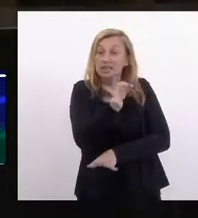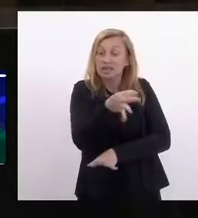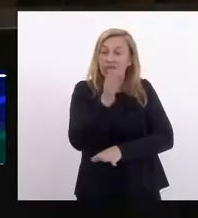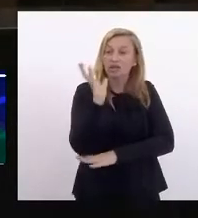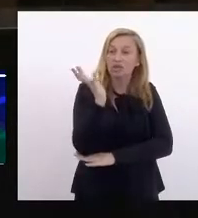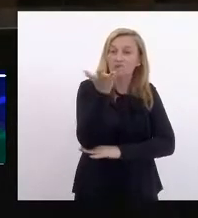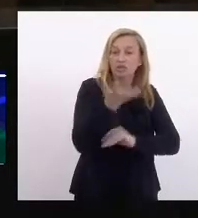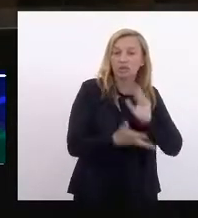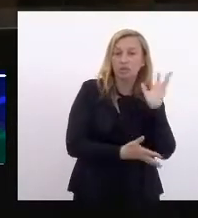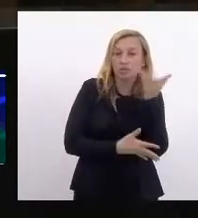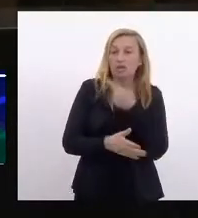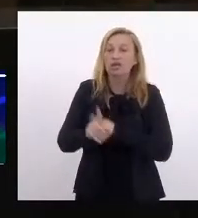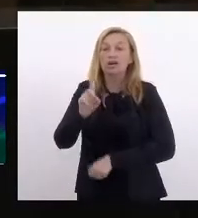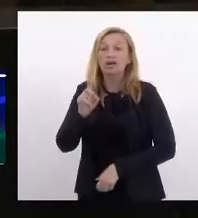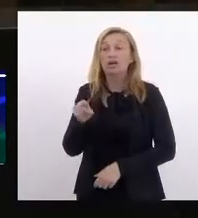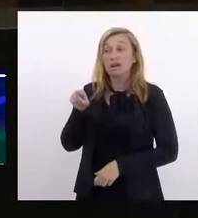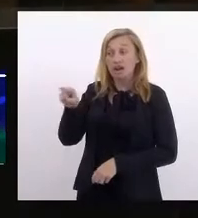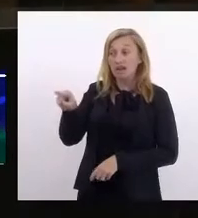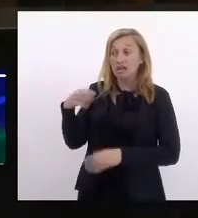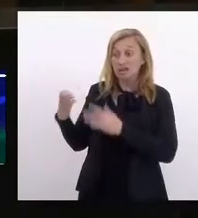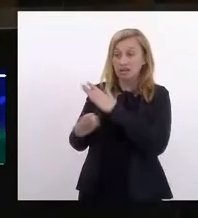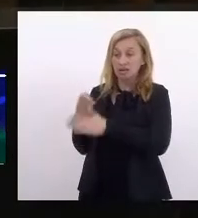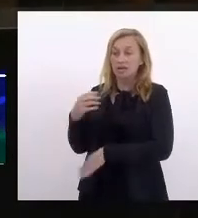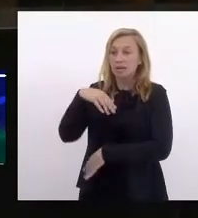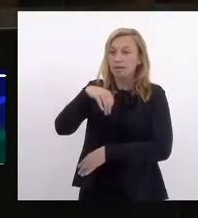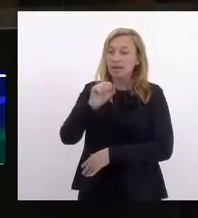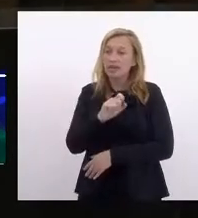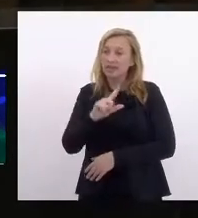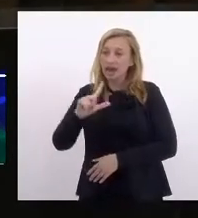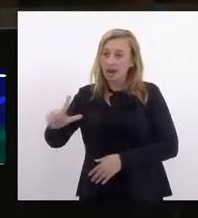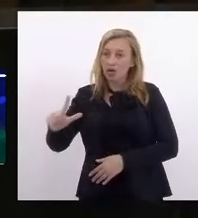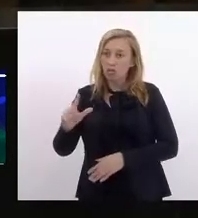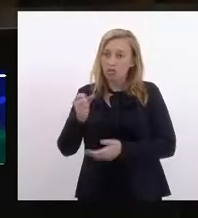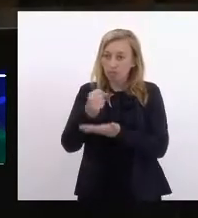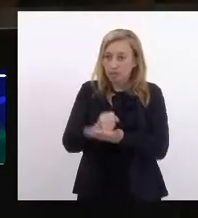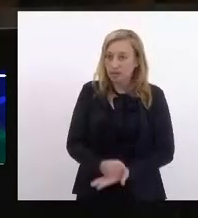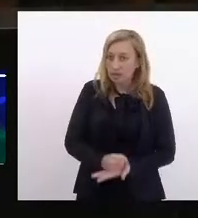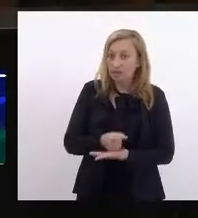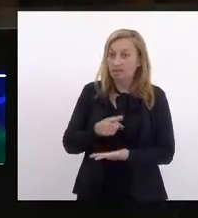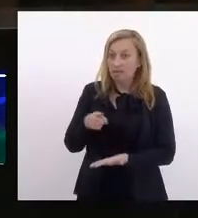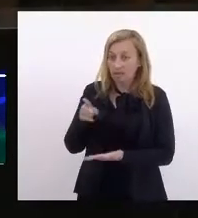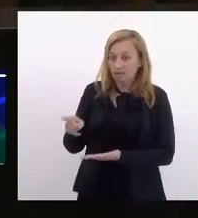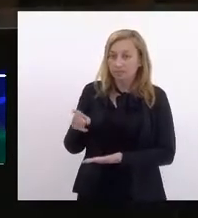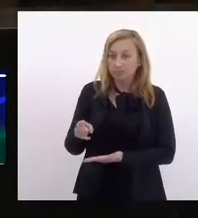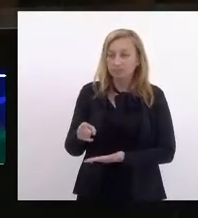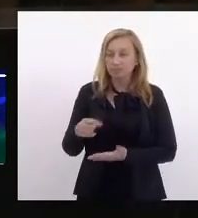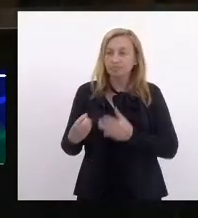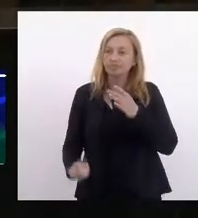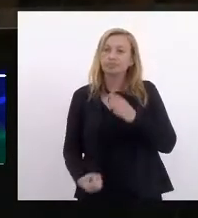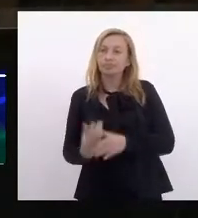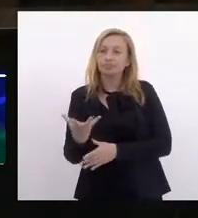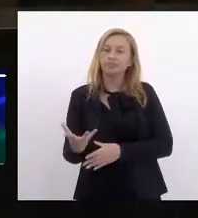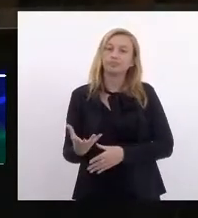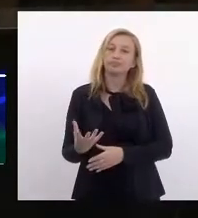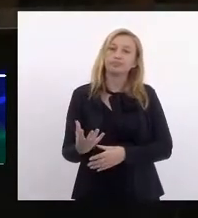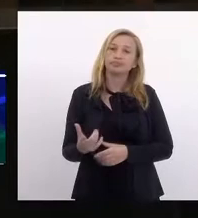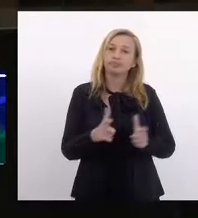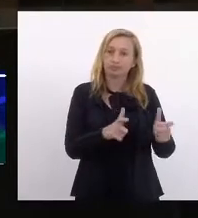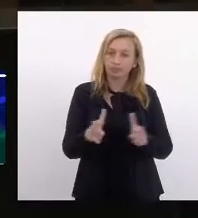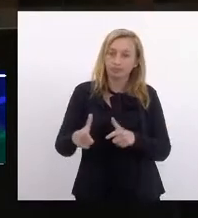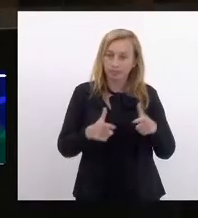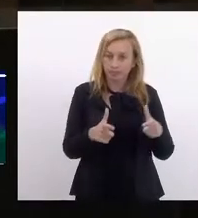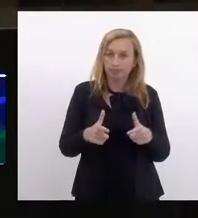meio ambiente que essa empresa de metal pesado ela constrói dentro dos